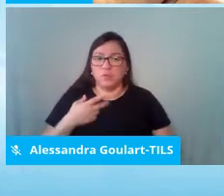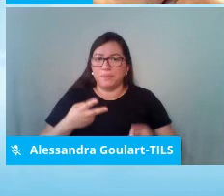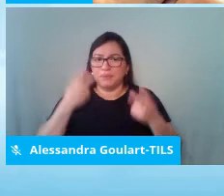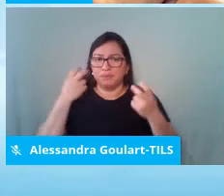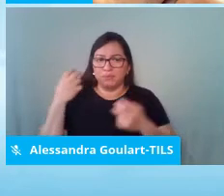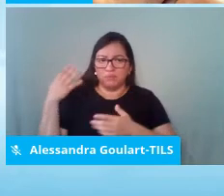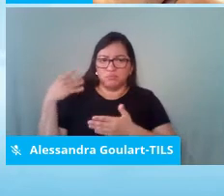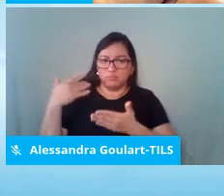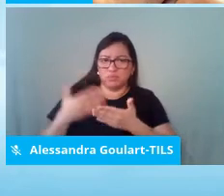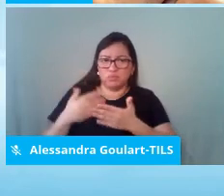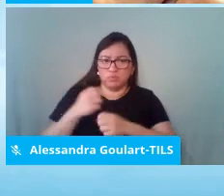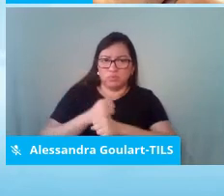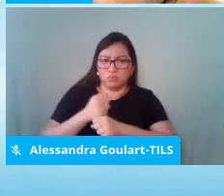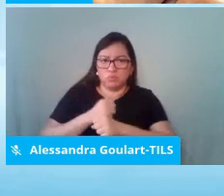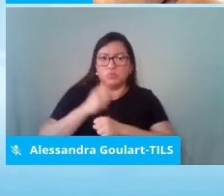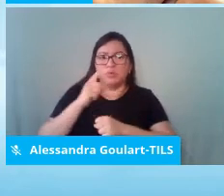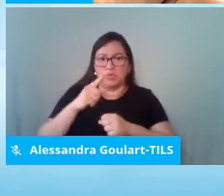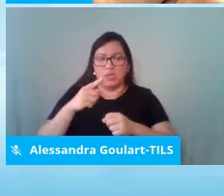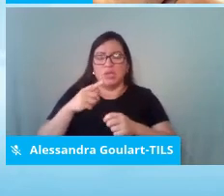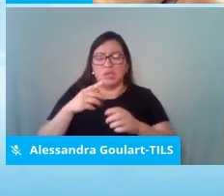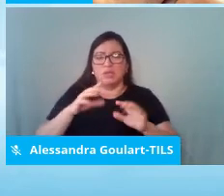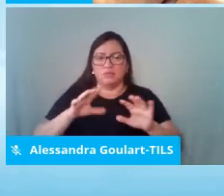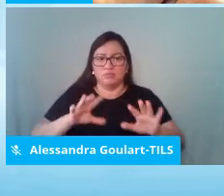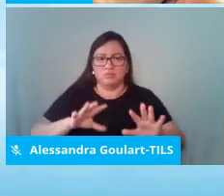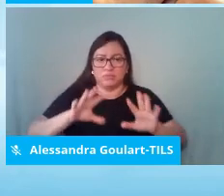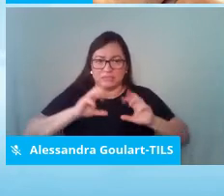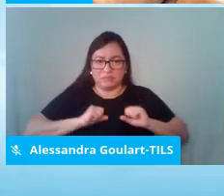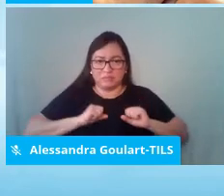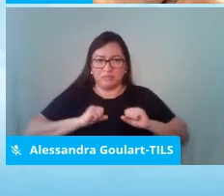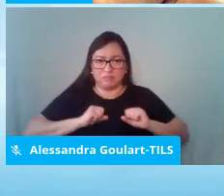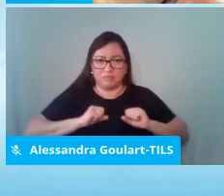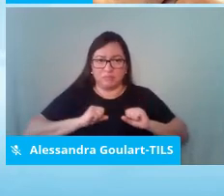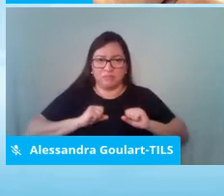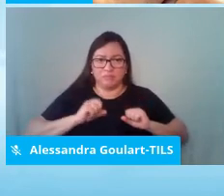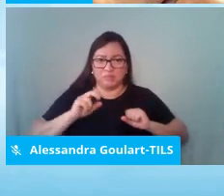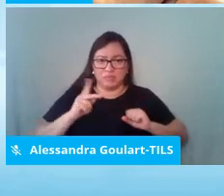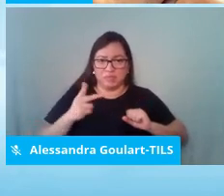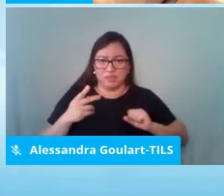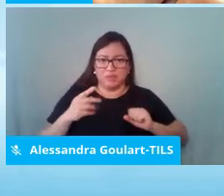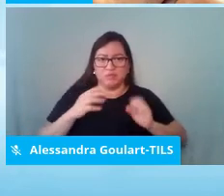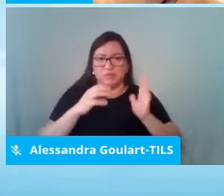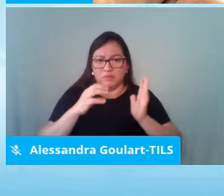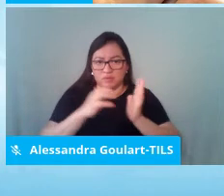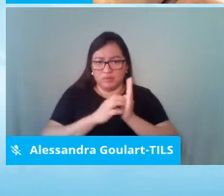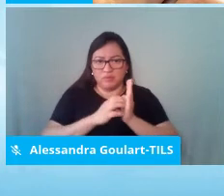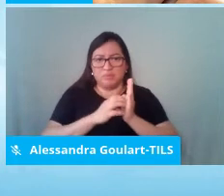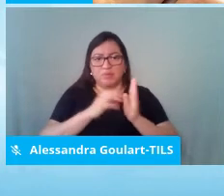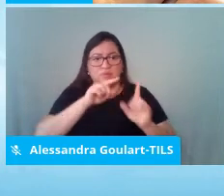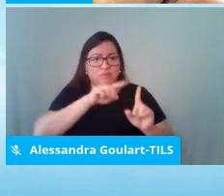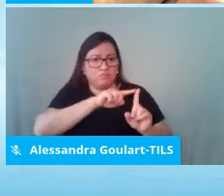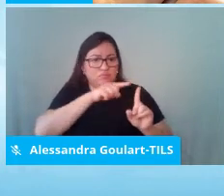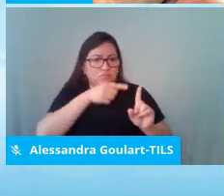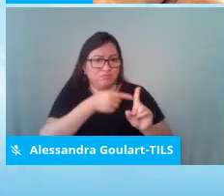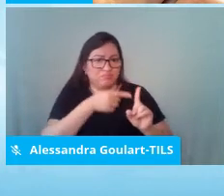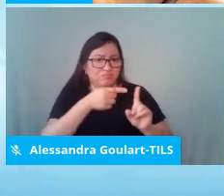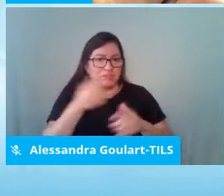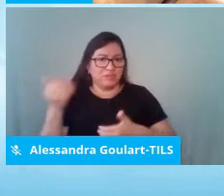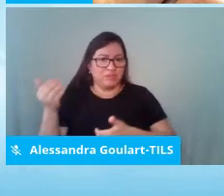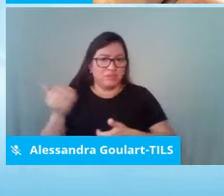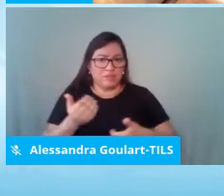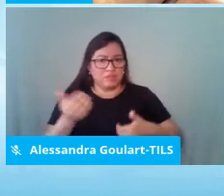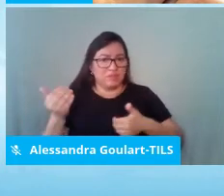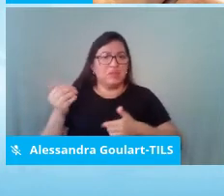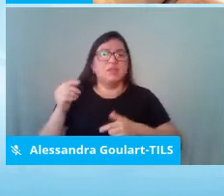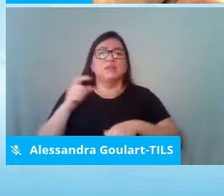a transmissão do HIV para o recém-nascido e para o lactente através da